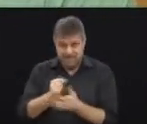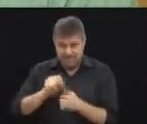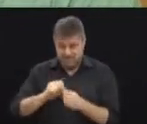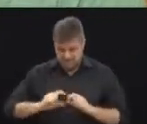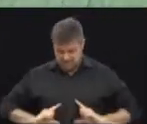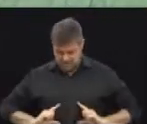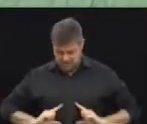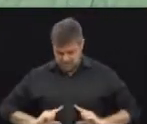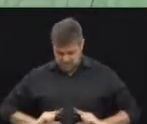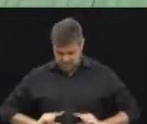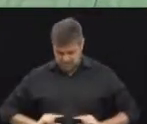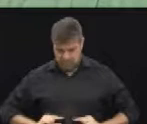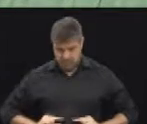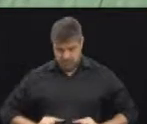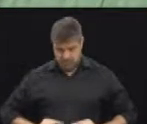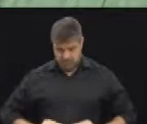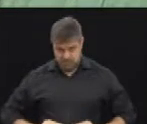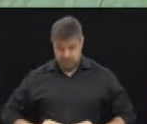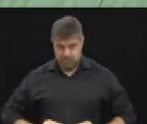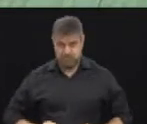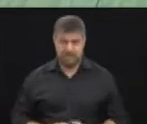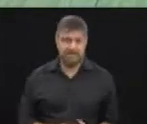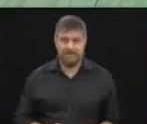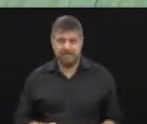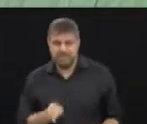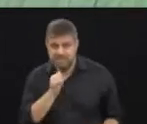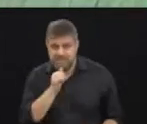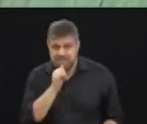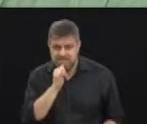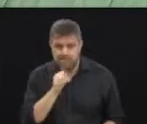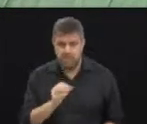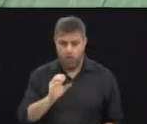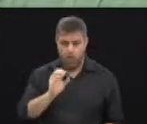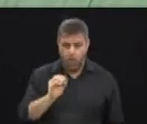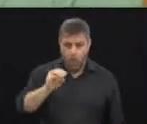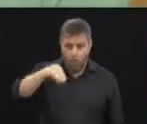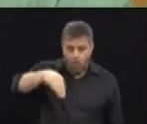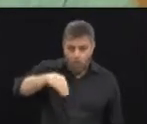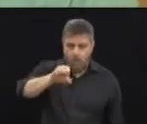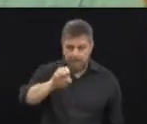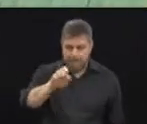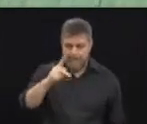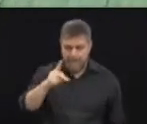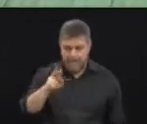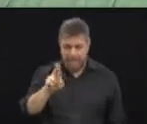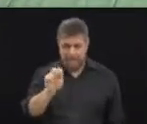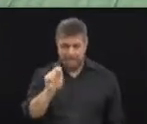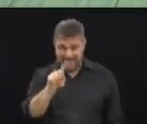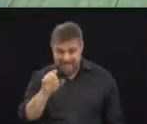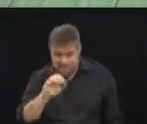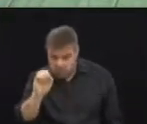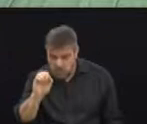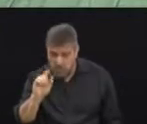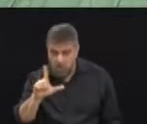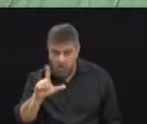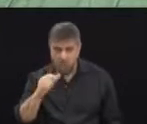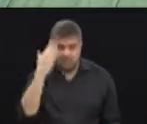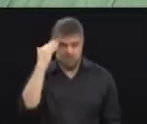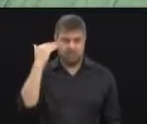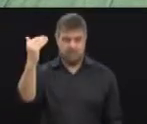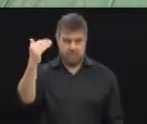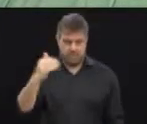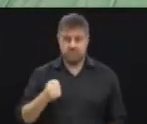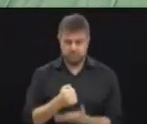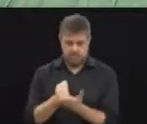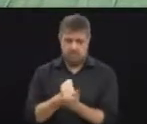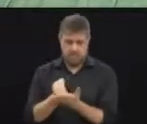a produção de ácido pelo estômago, são chamados inibidores de bomba de próton, da cadeia do omeprazol, que todo mundo conhece, e